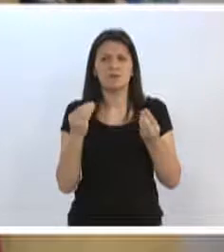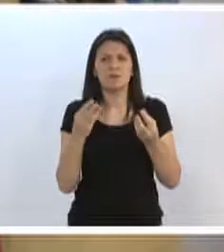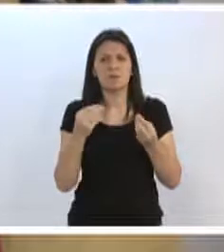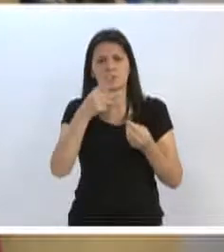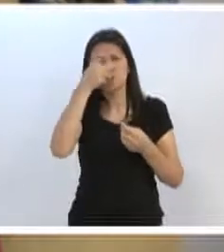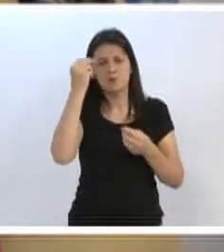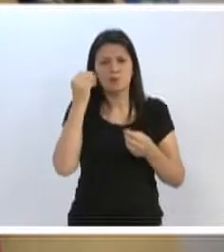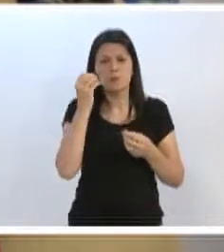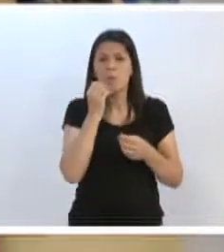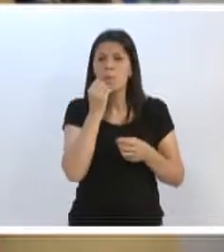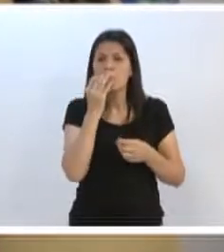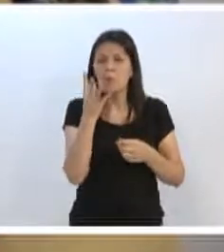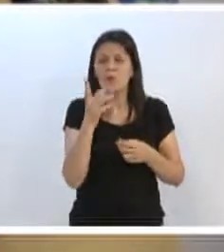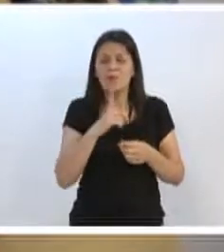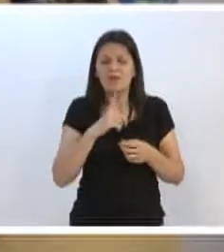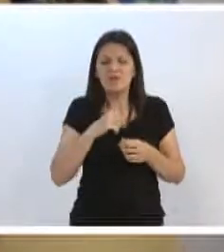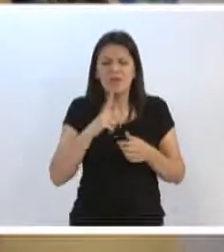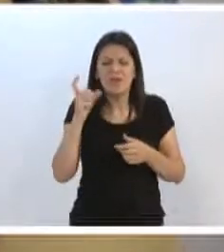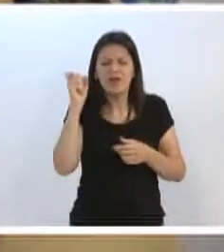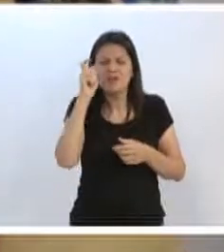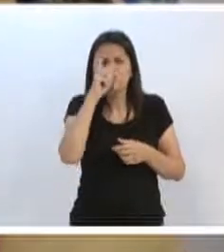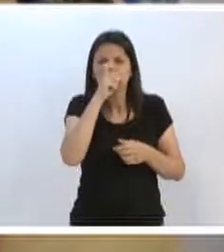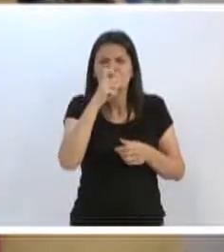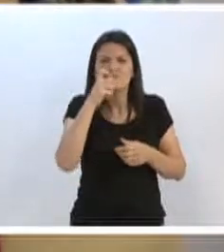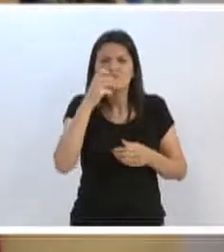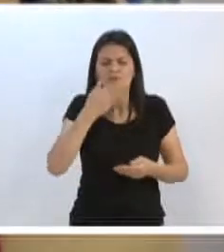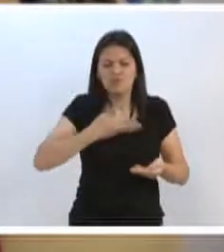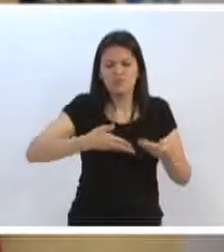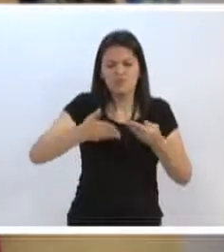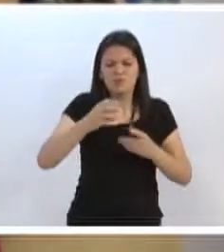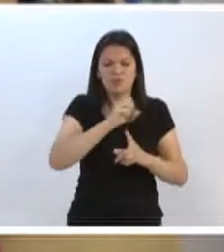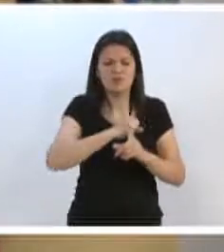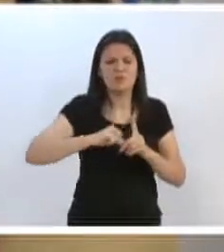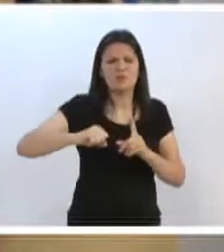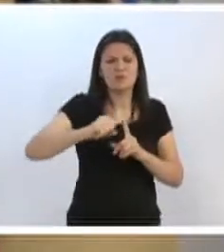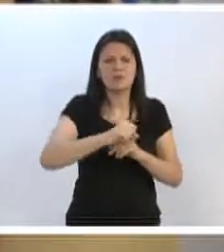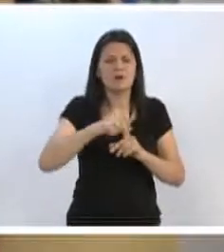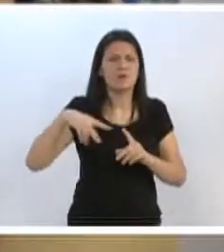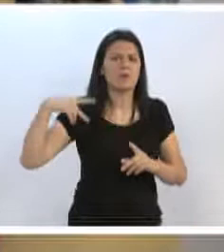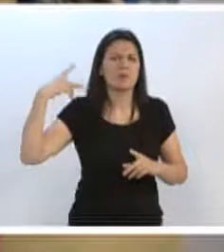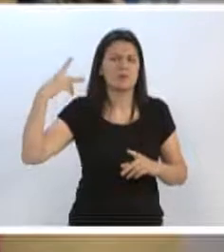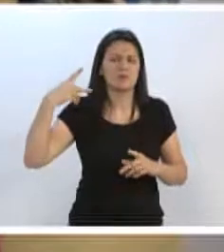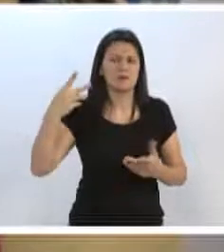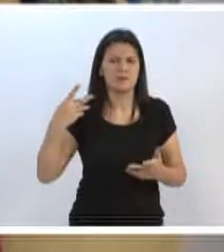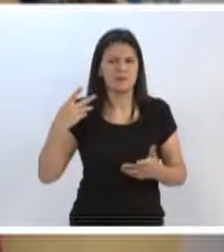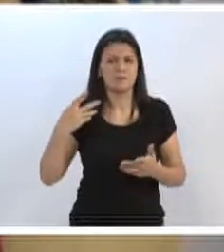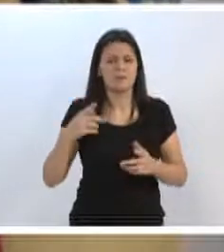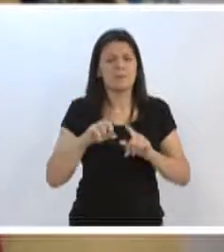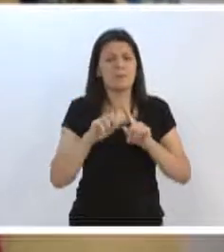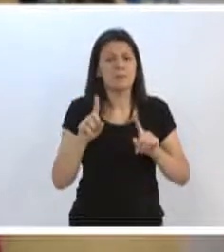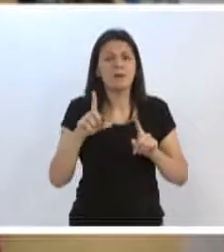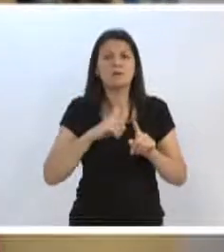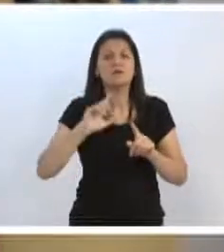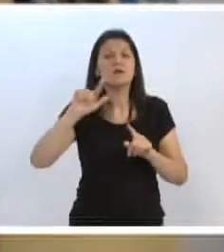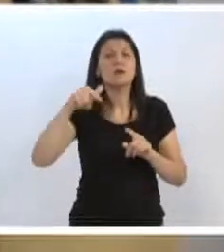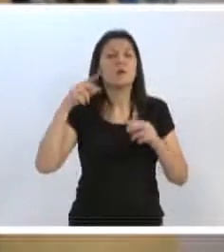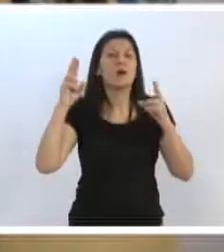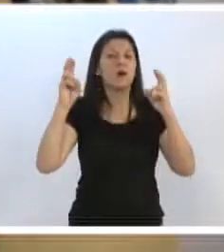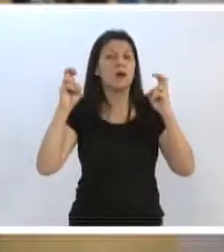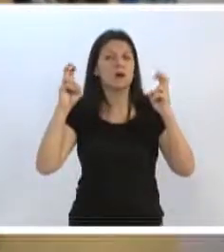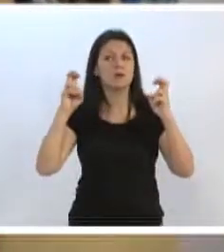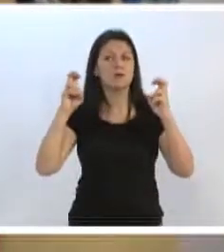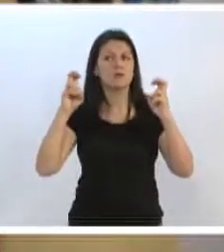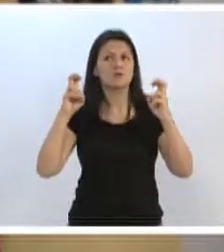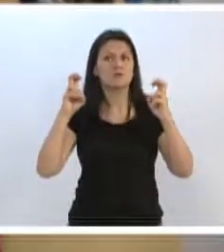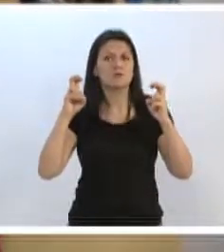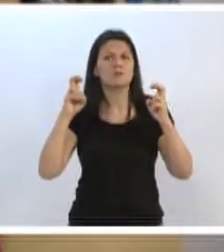bem intencionada tenha dificuldade, inclusive, do seu envolvimento social e do seu envolvimento político. Entretanto, tem outros assuntos que